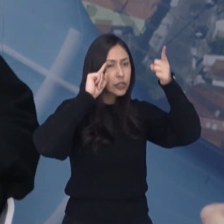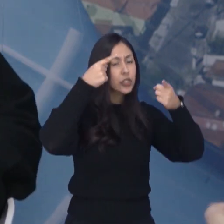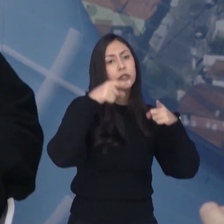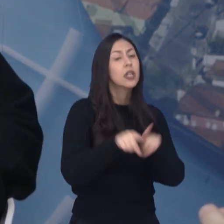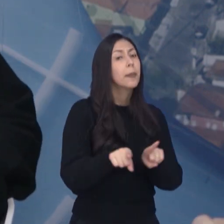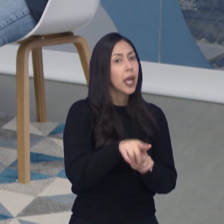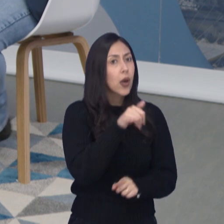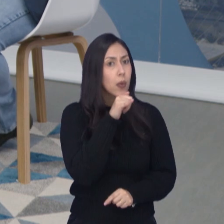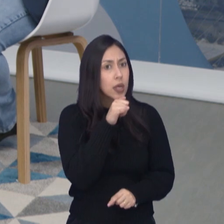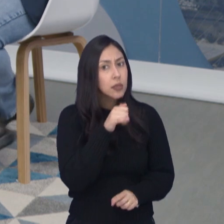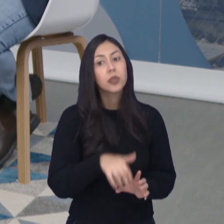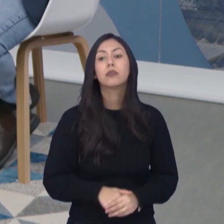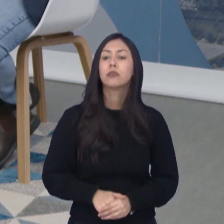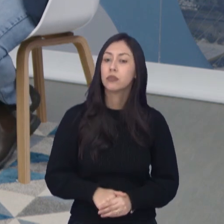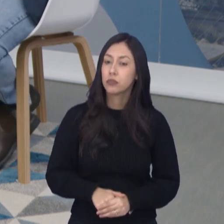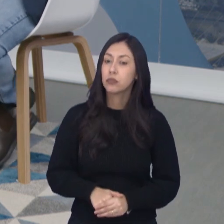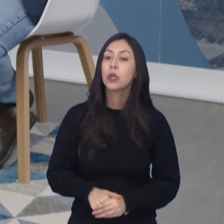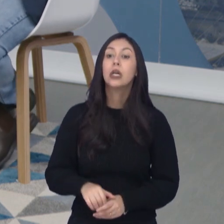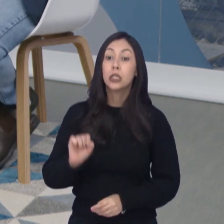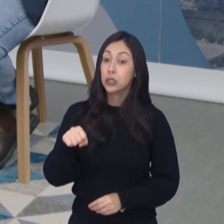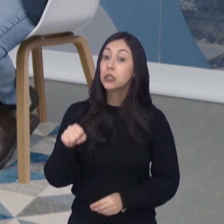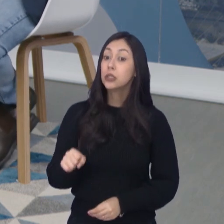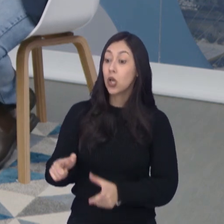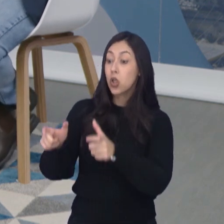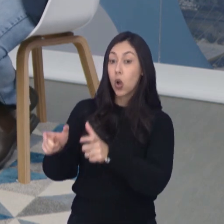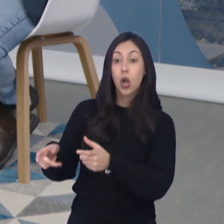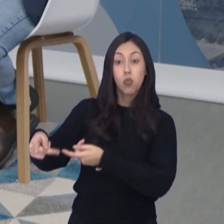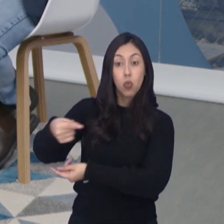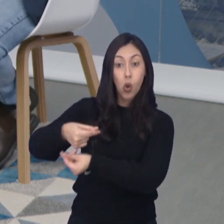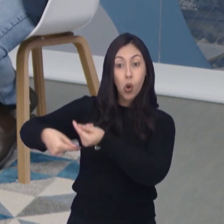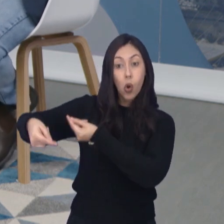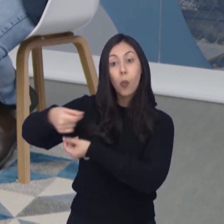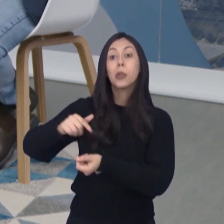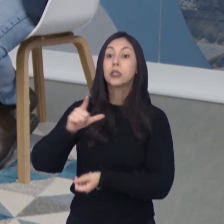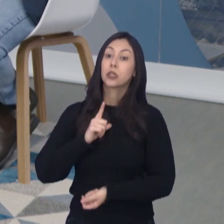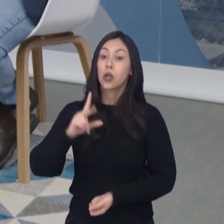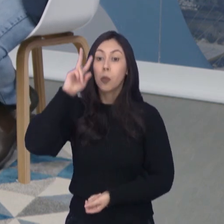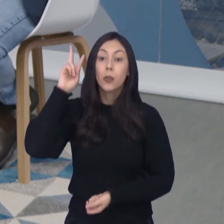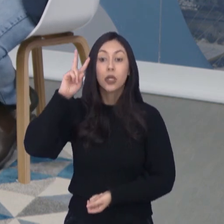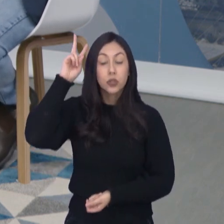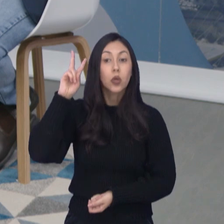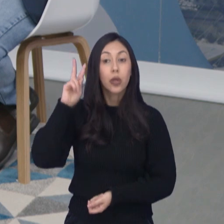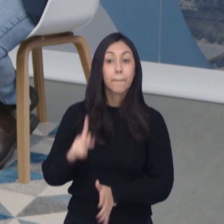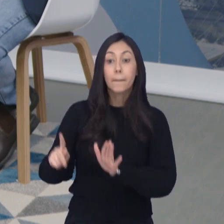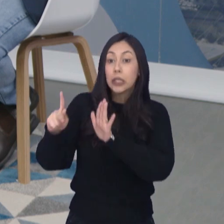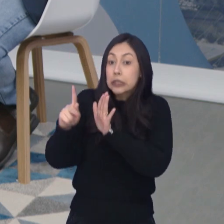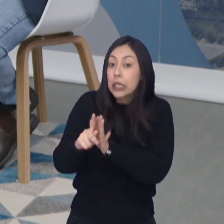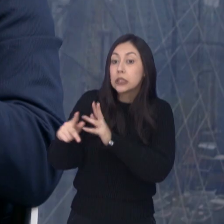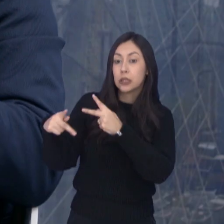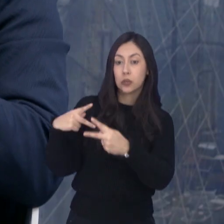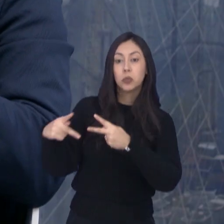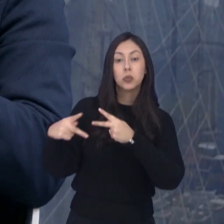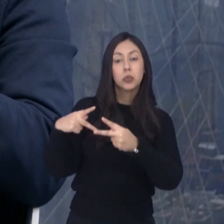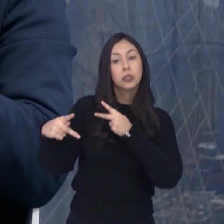nossa realidade? Sem dúvida, em economia local, ele é típico, ele tem uma história, por isso que ele é um patrimônio cultural.